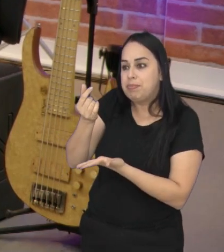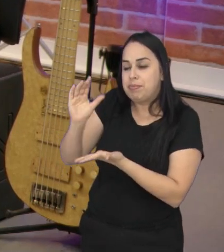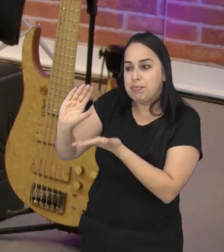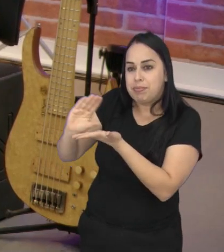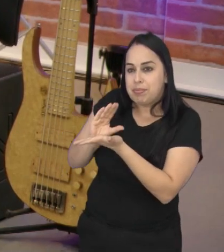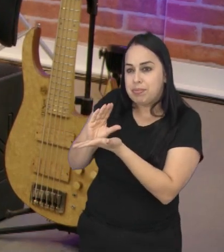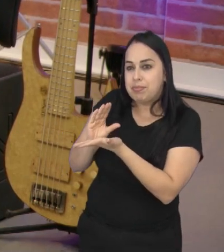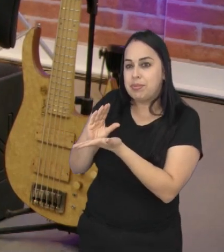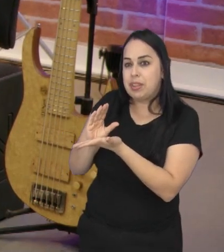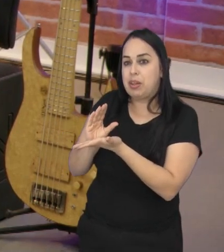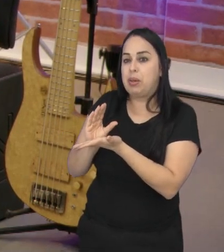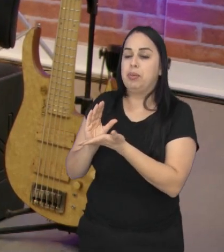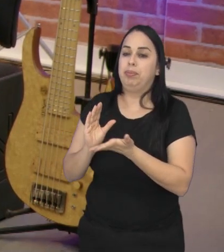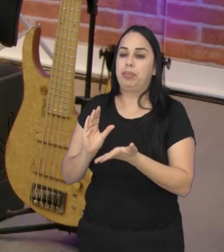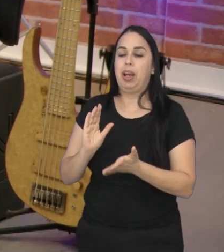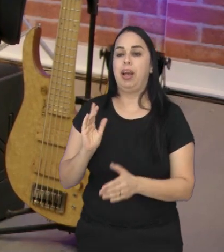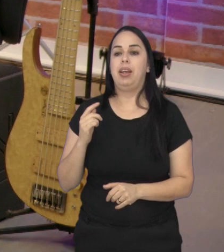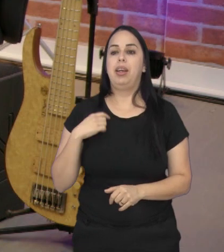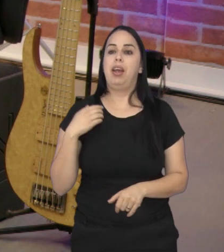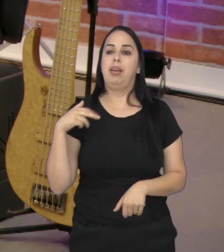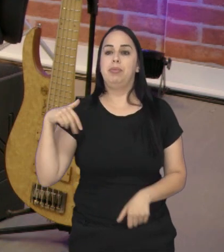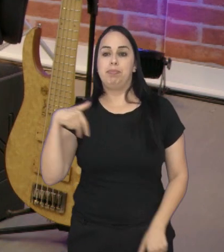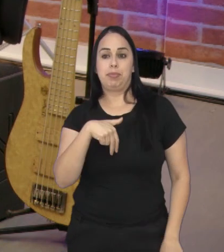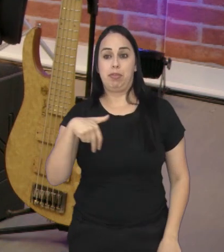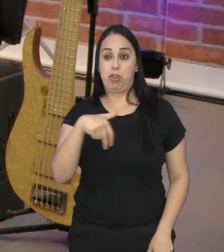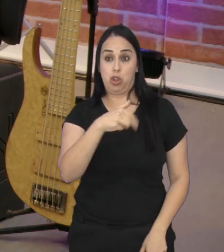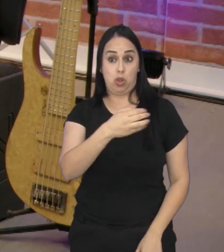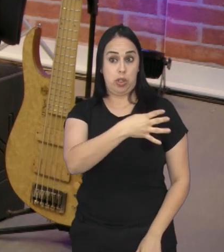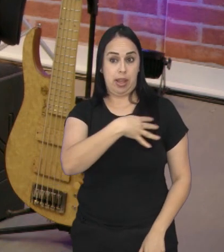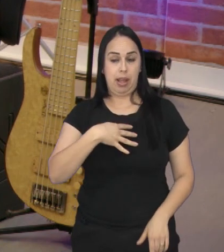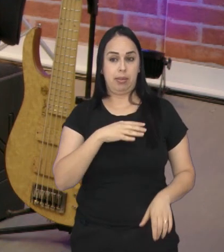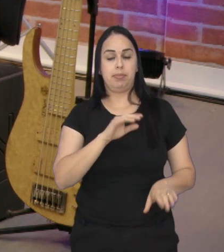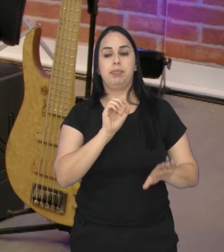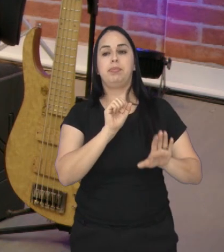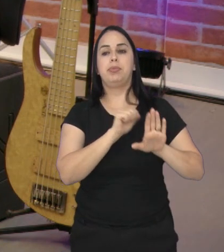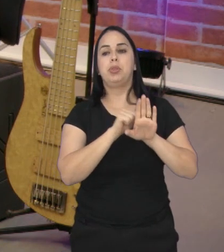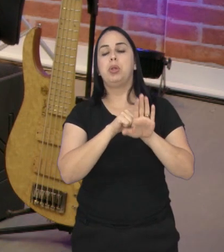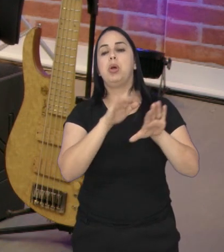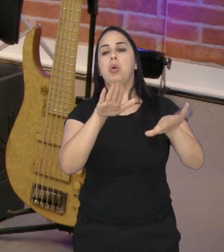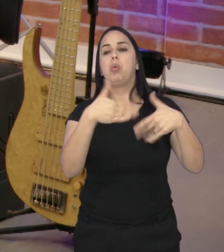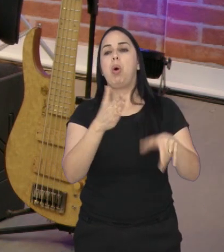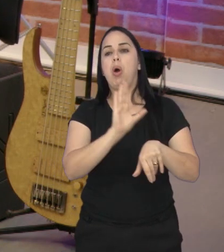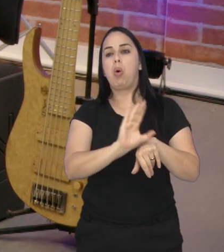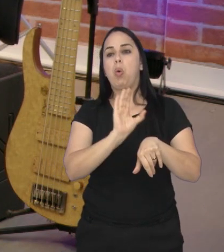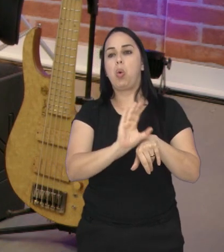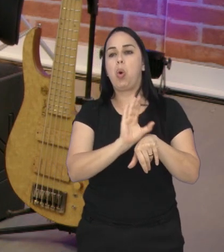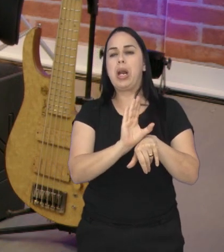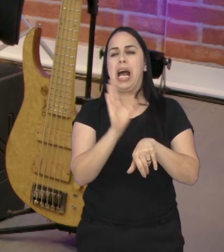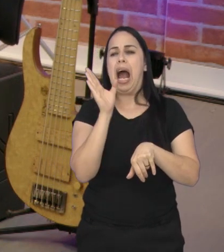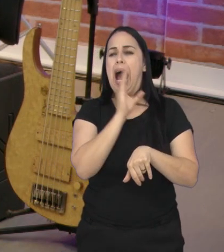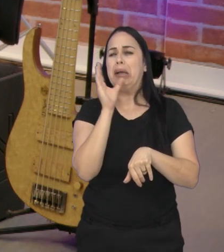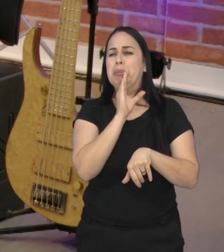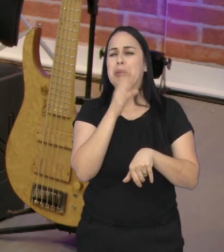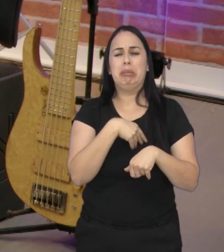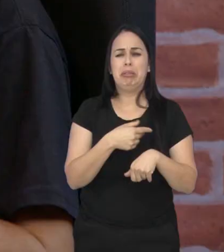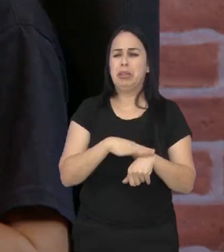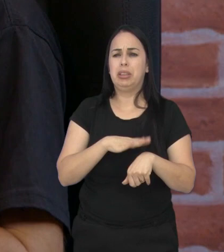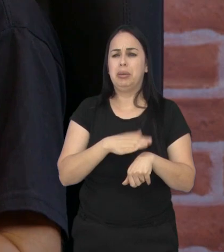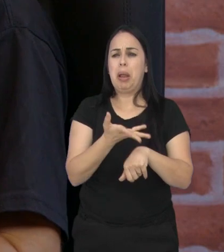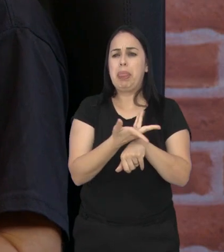recebendo seguro-desemprego, fui lá no Senai, cheguei na porta e falei, qual é o curso mais rápido que você